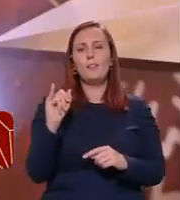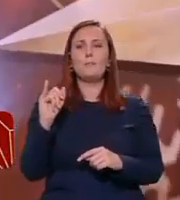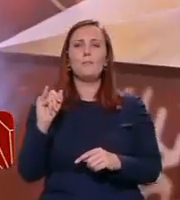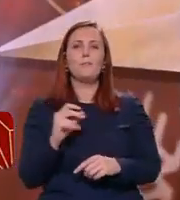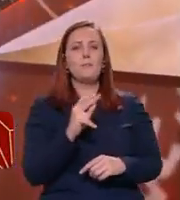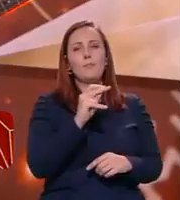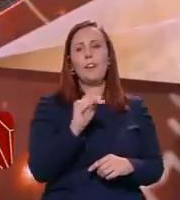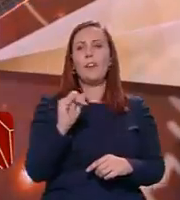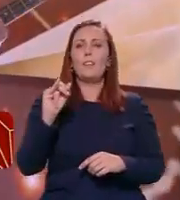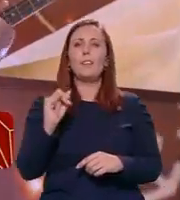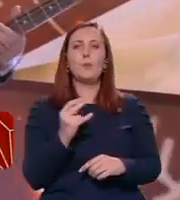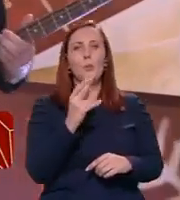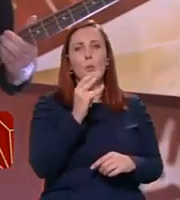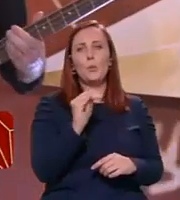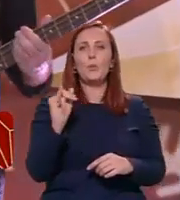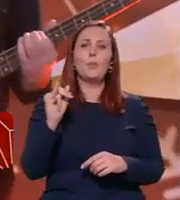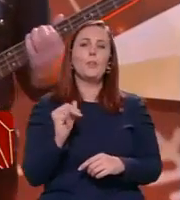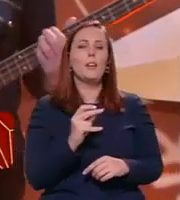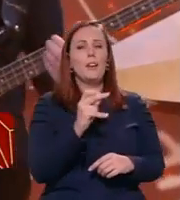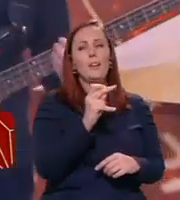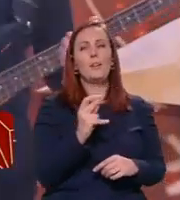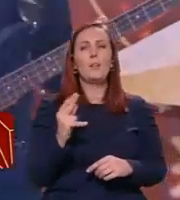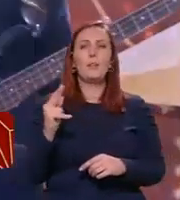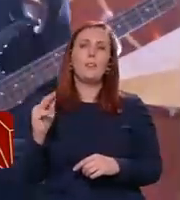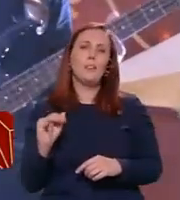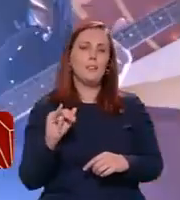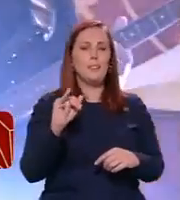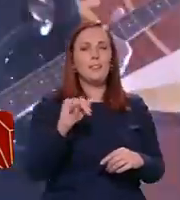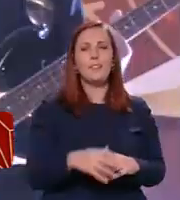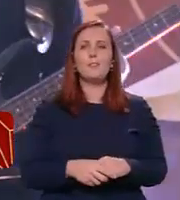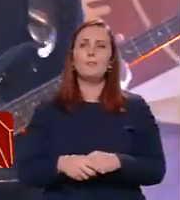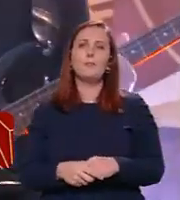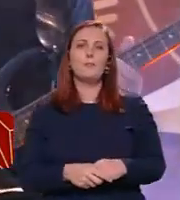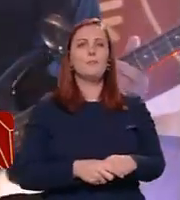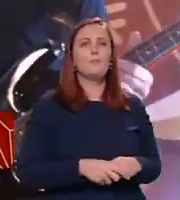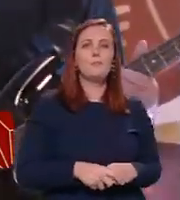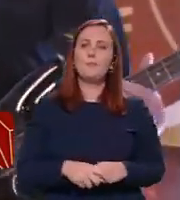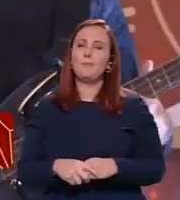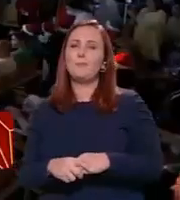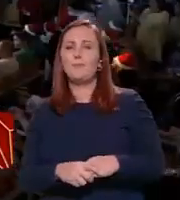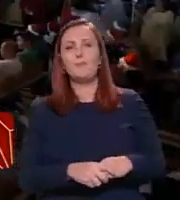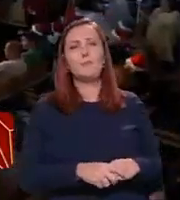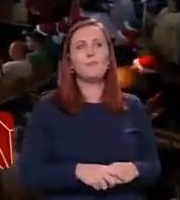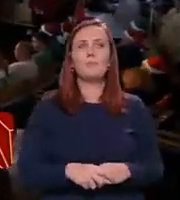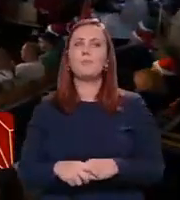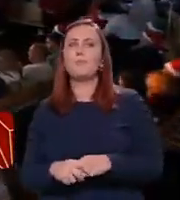ai, ai, ai, ui, ui, ui, ui. Ai, ai.